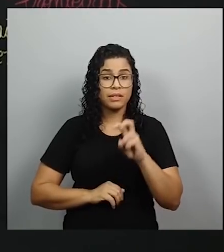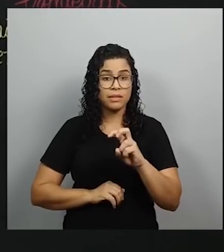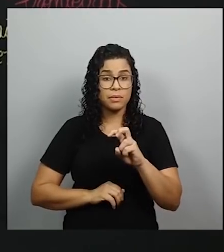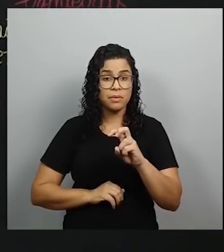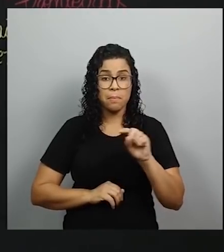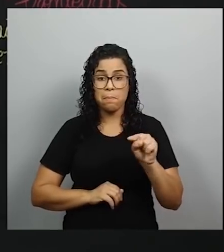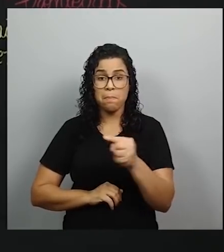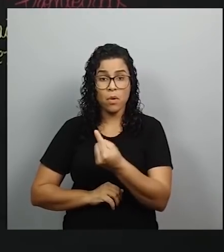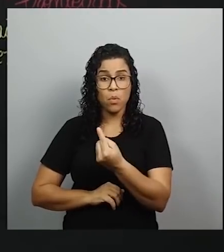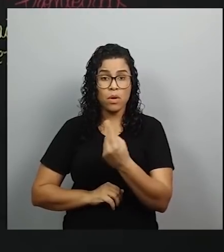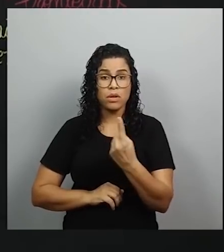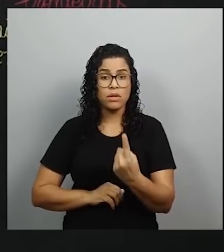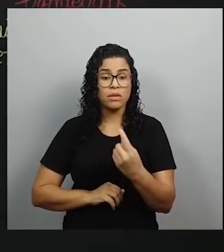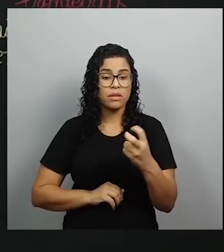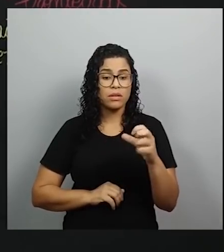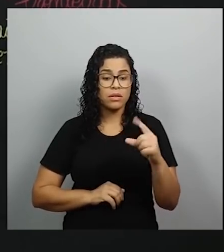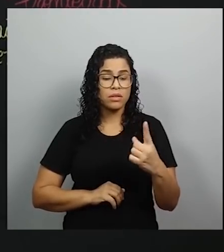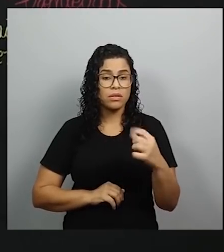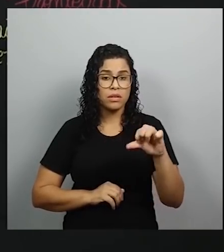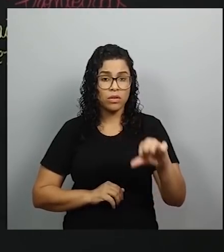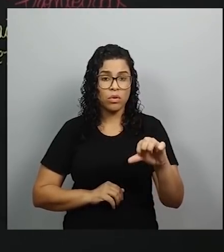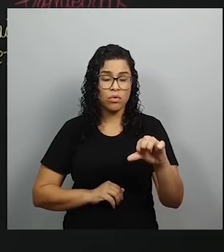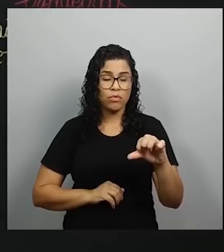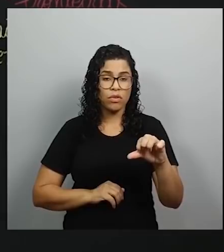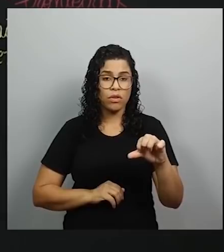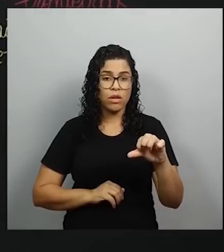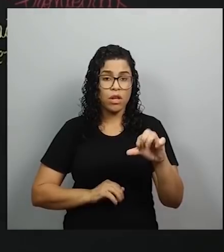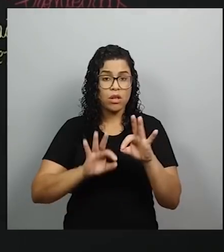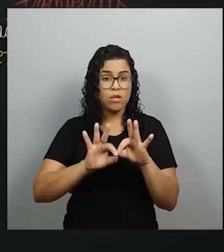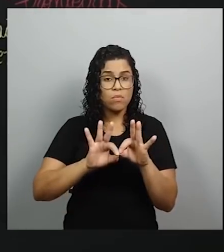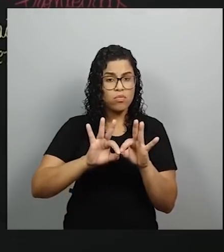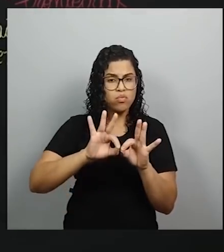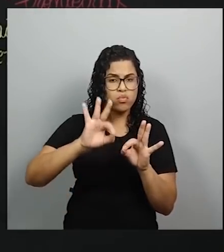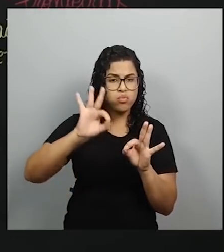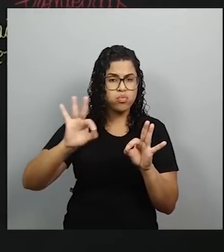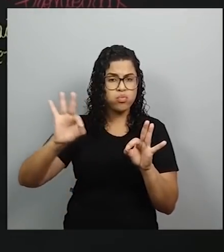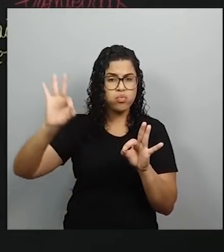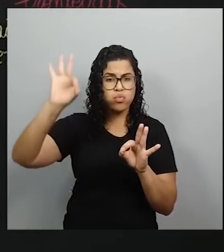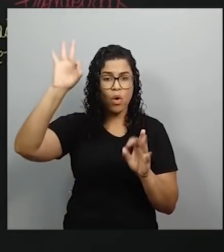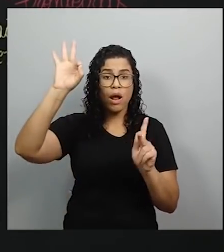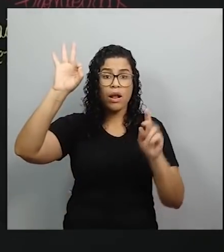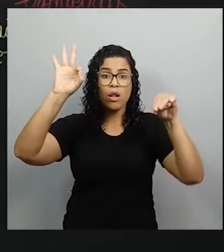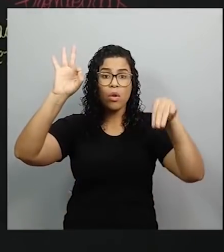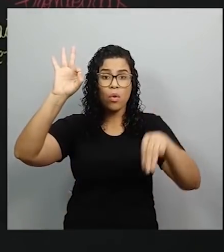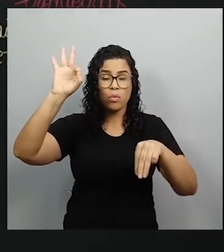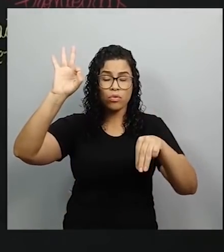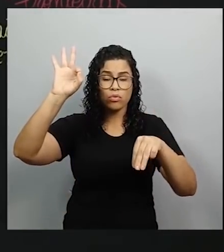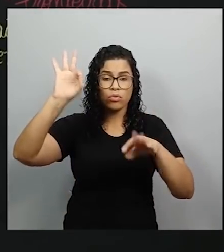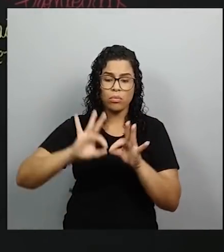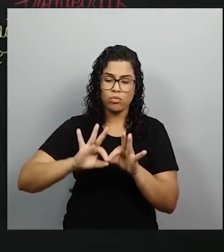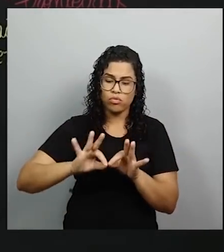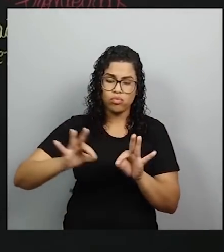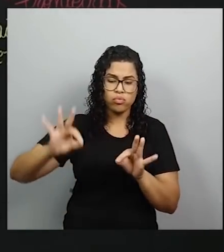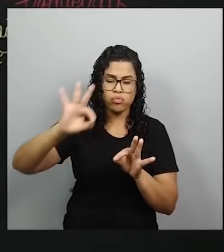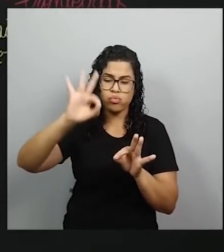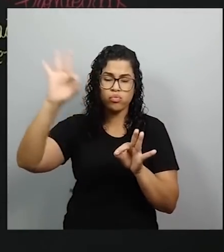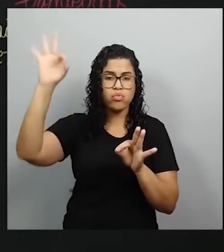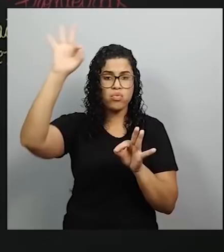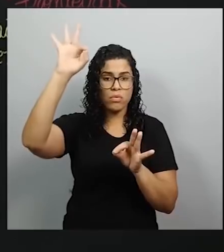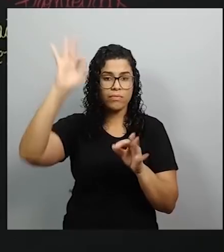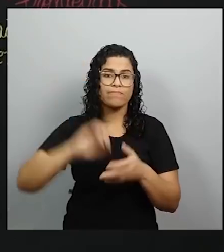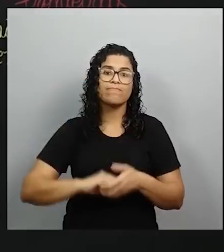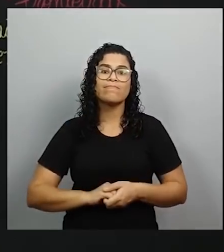15.719 quilômetros. Tudo isso de linha de fronteira, pessoal. Veja só que coisa interessante. E aí nós temos